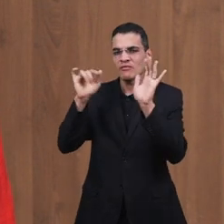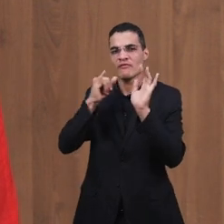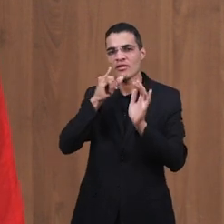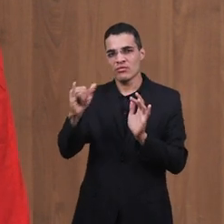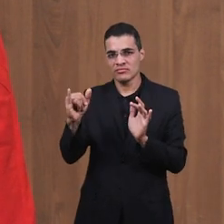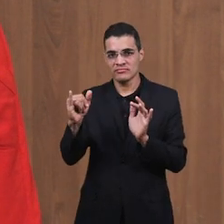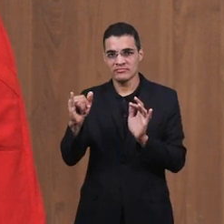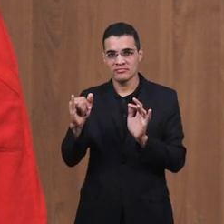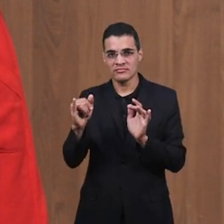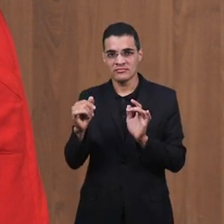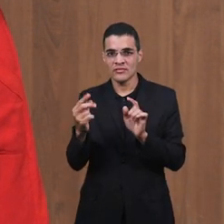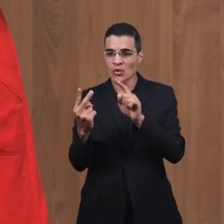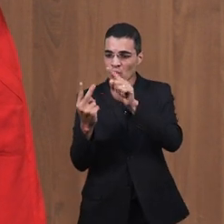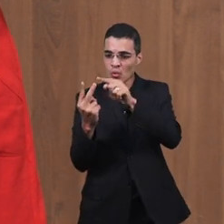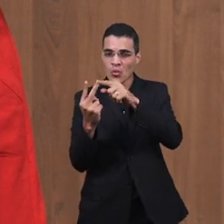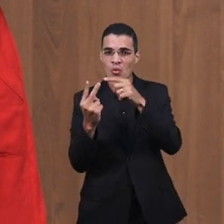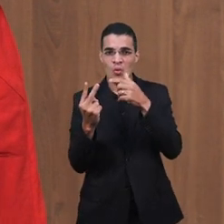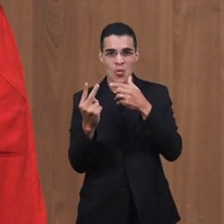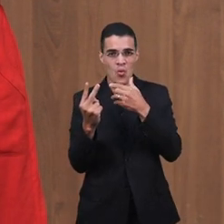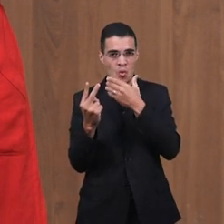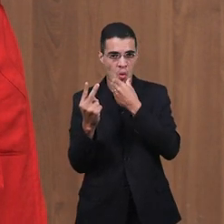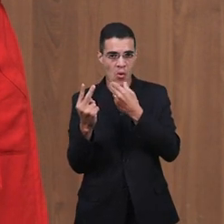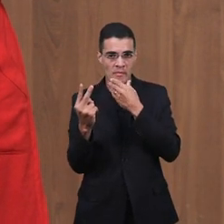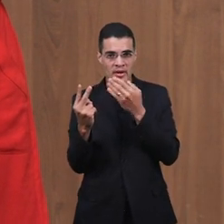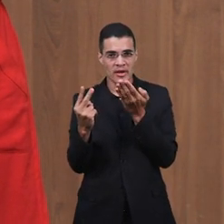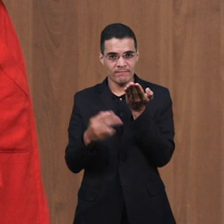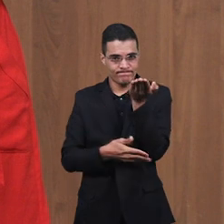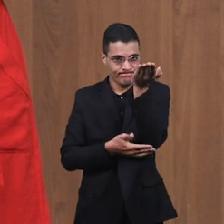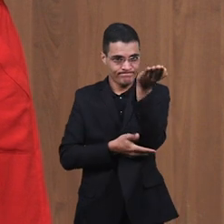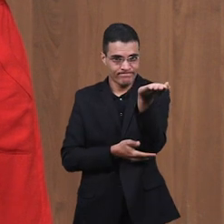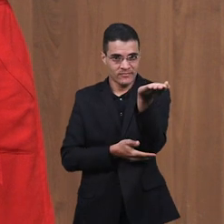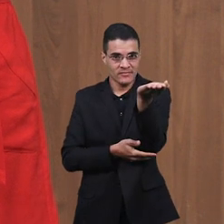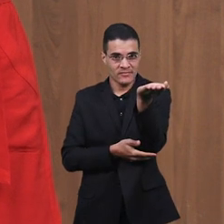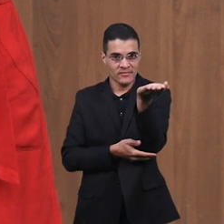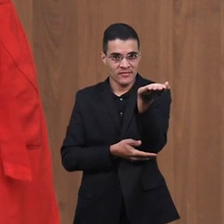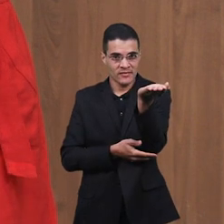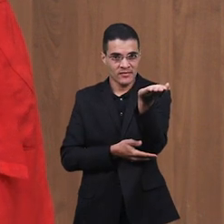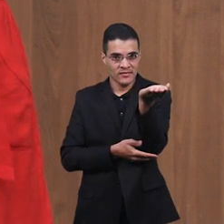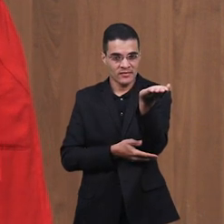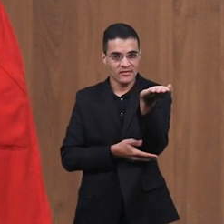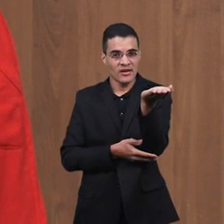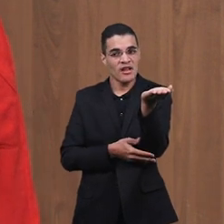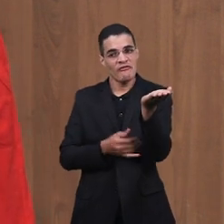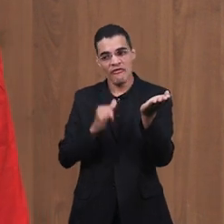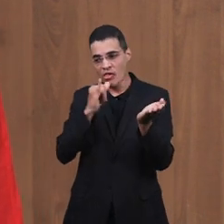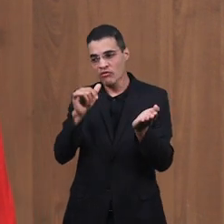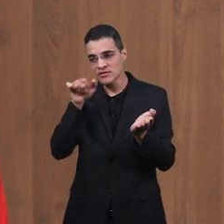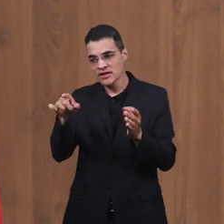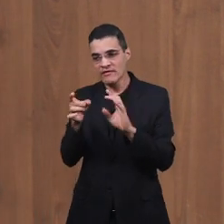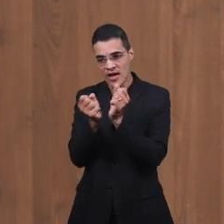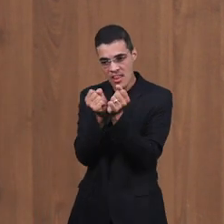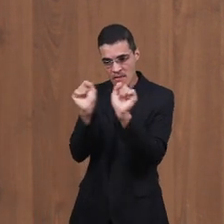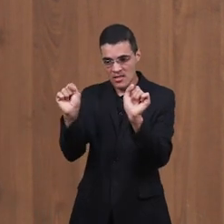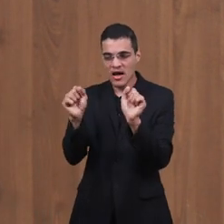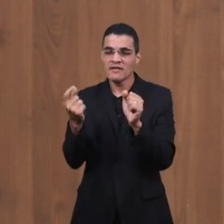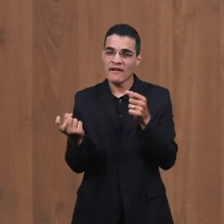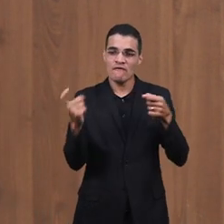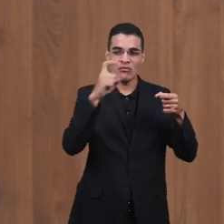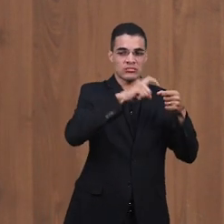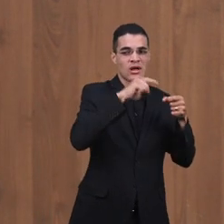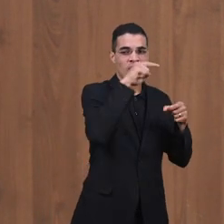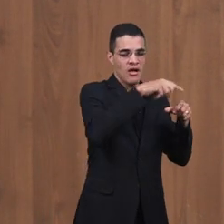interpretação do sonho do copeiro foi que ele seria liberto e voltaria para servir o faraó